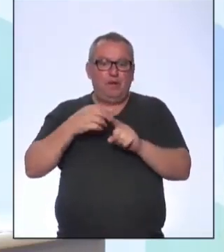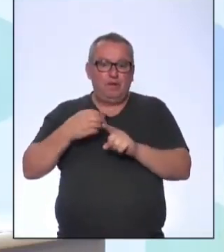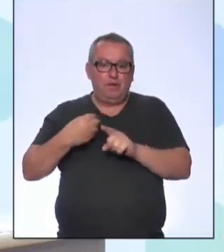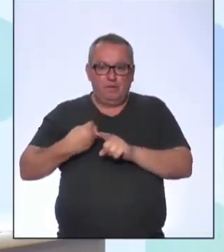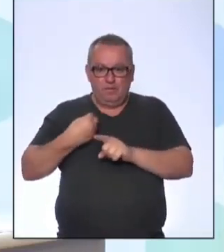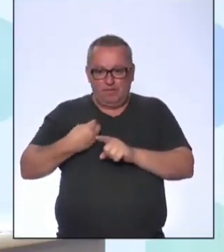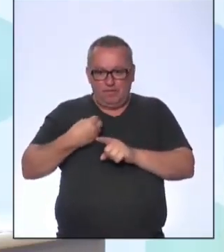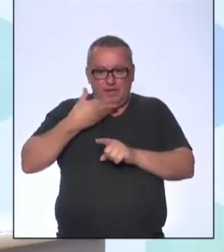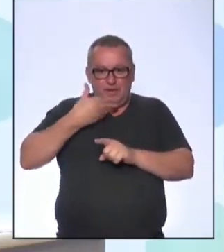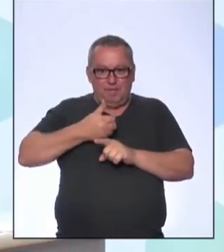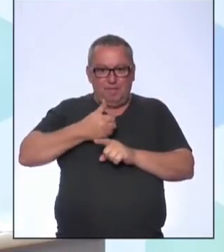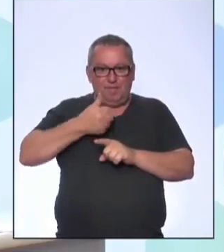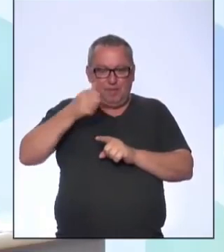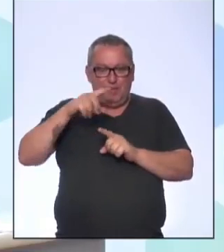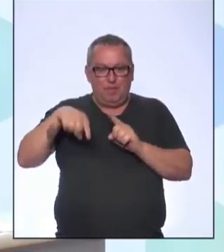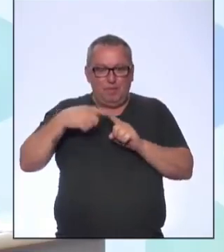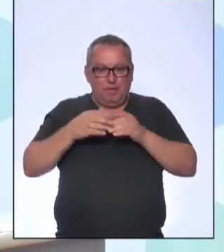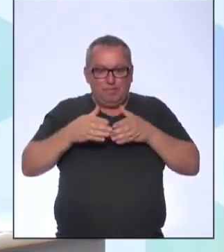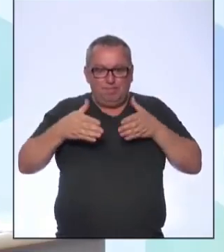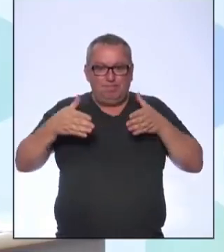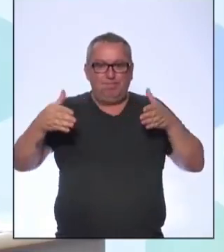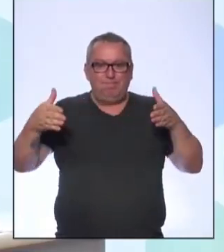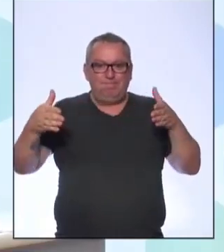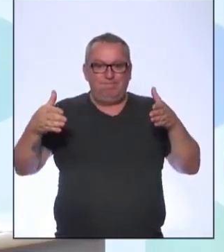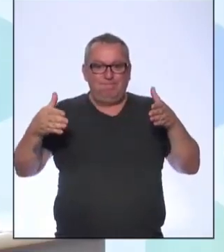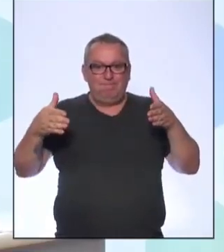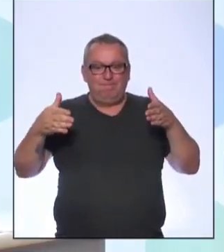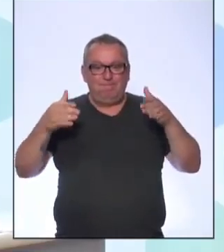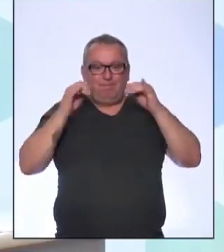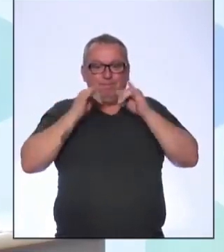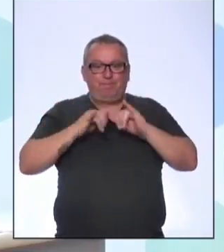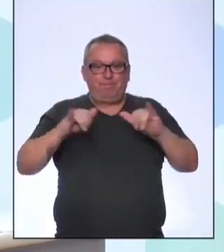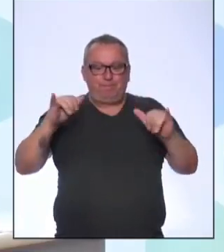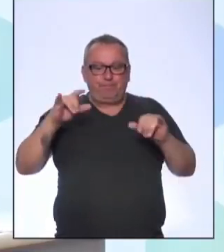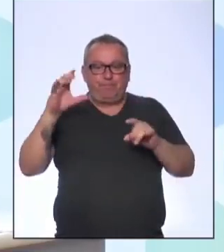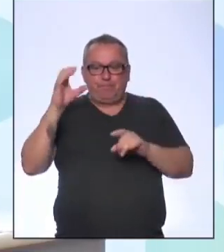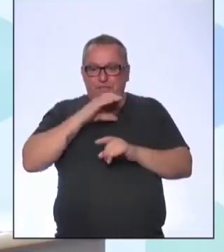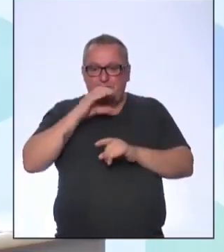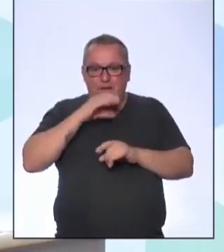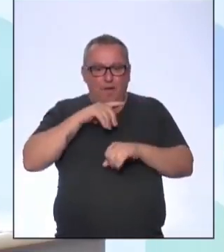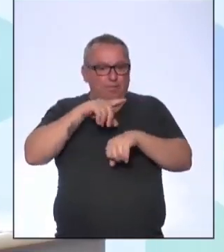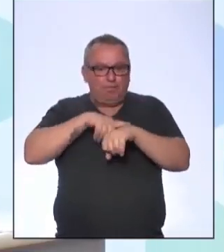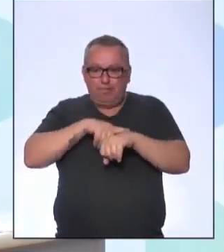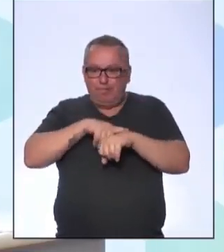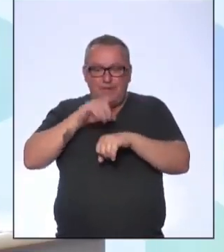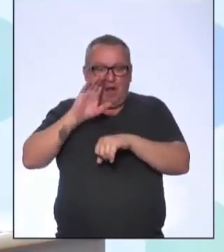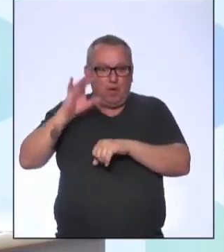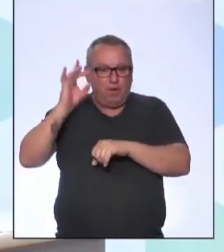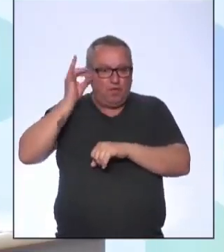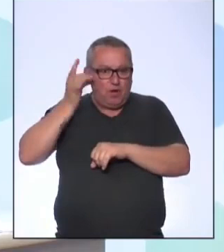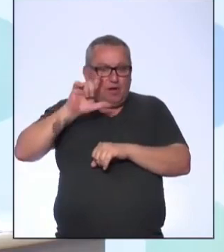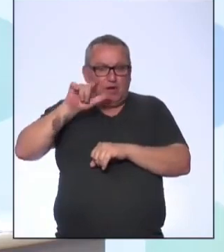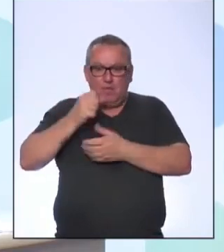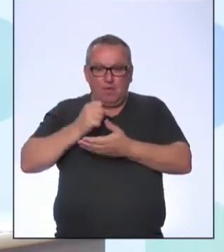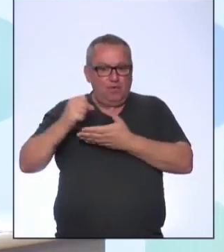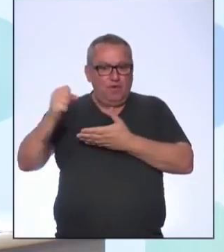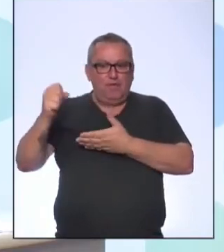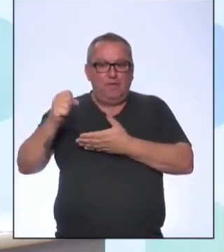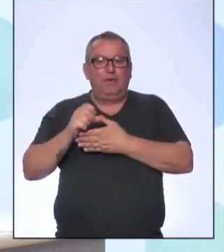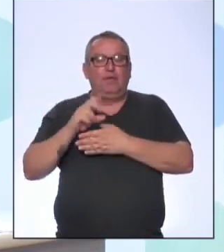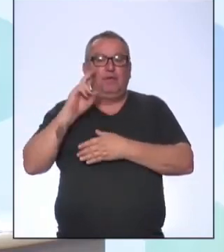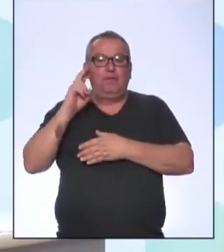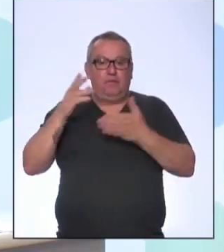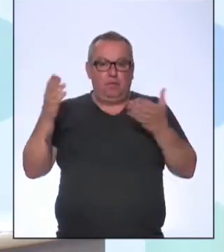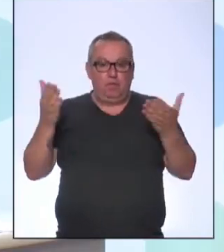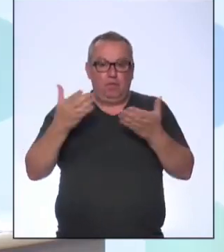vida útil mais extensa, né? Uma notícia tem aquela questão do imediatismo, né? Do imediato. Então, vamos aprofundar isso